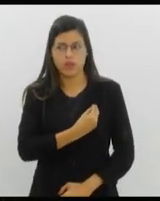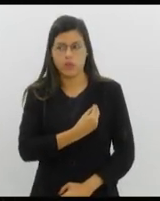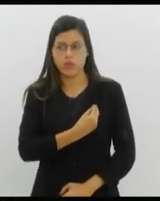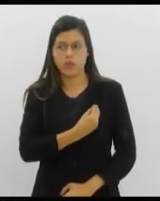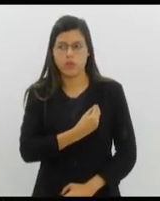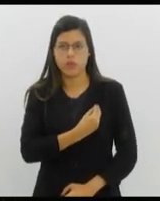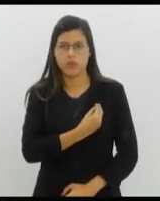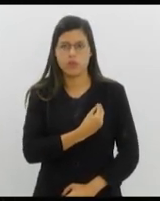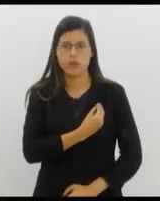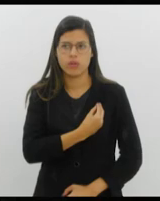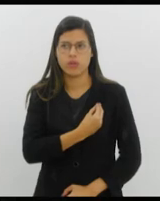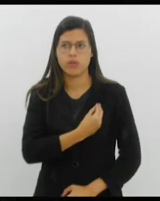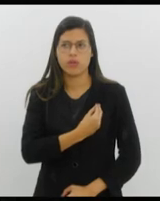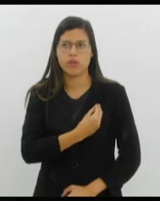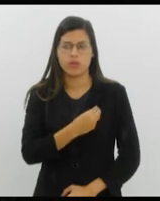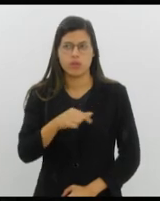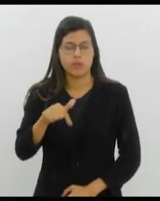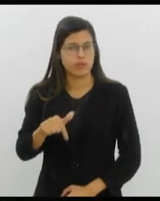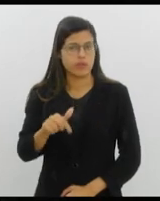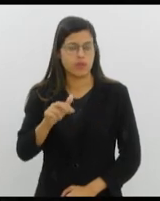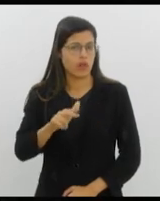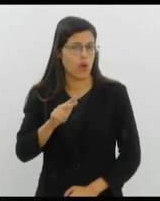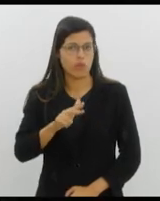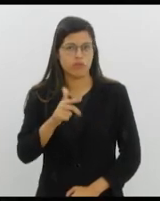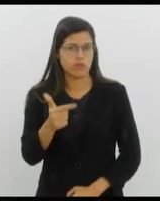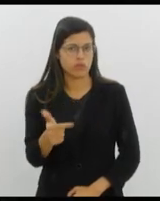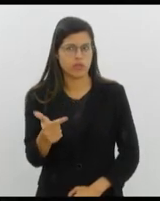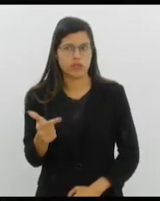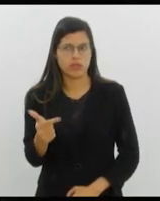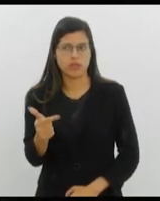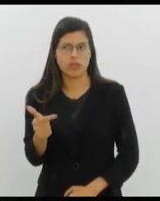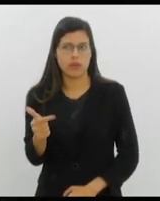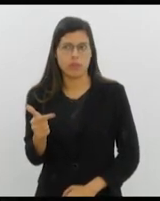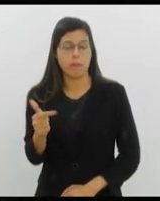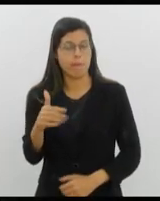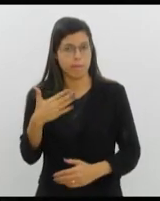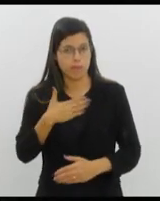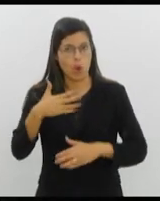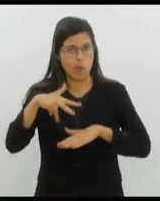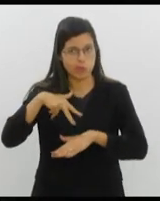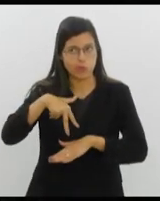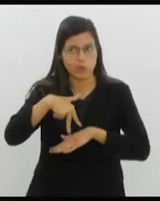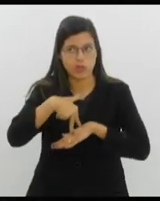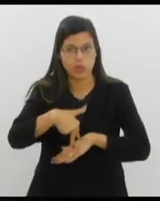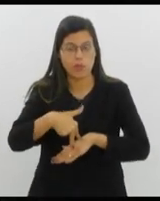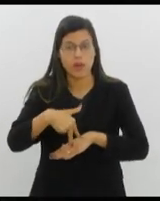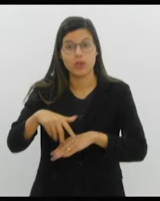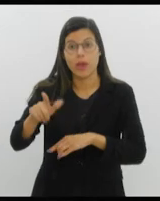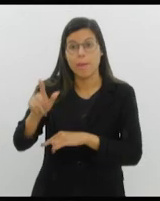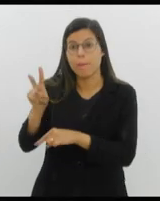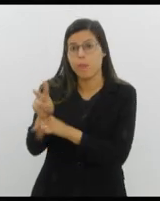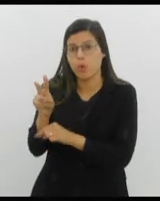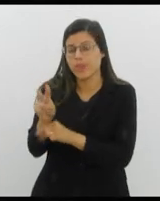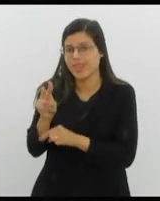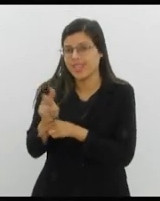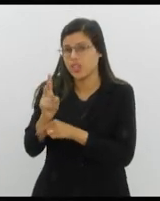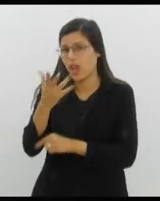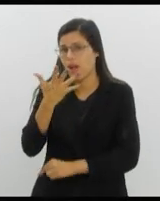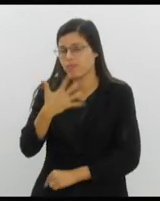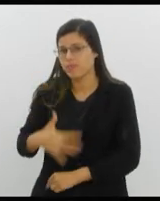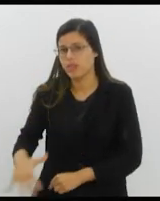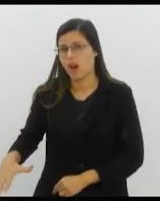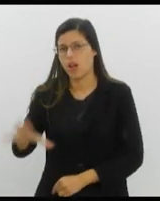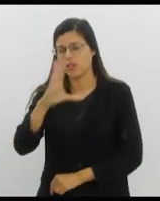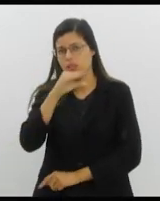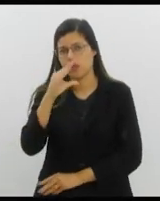e é importante frisar aqui, não há nada, o meu posicionamento aqui, em resguardar a infância e adolescência